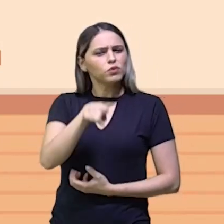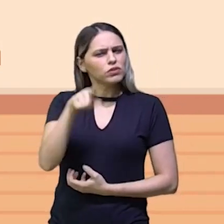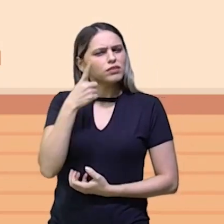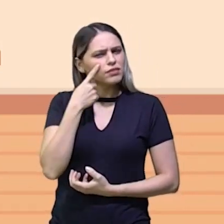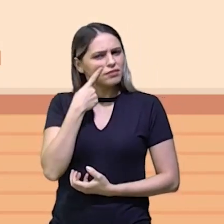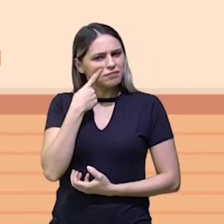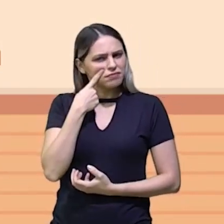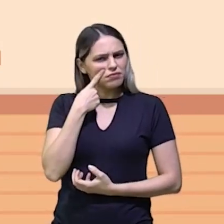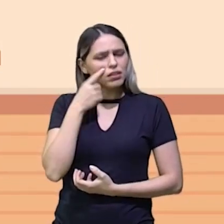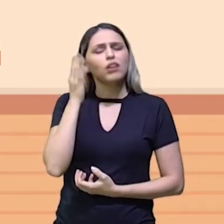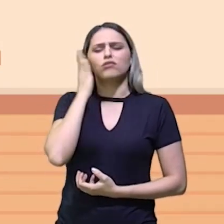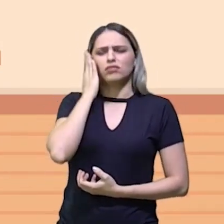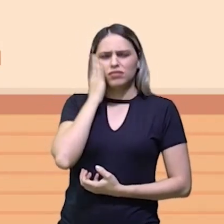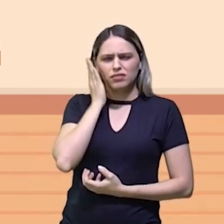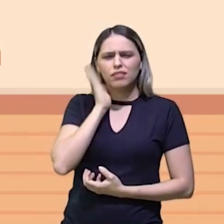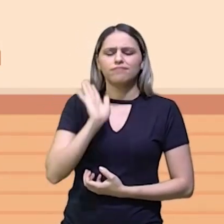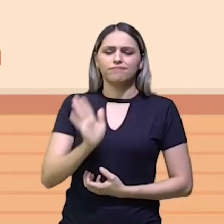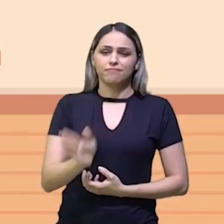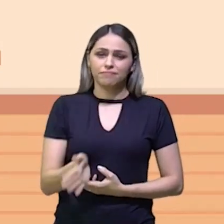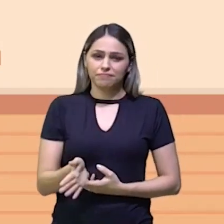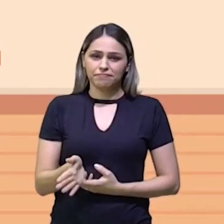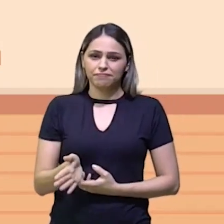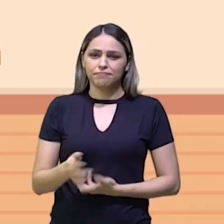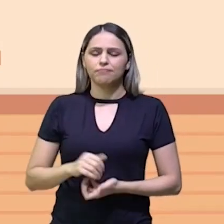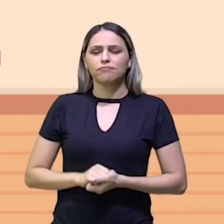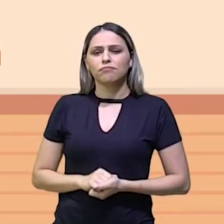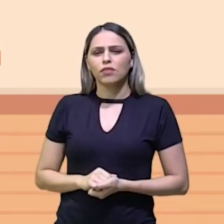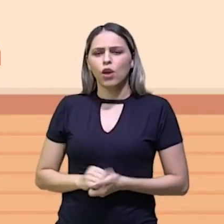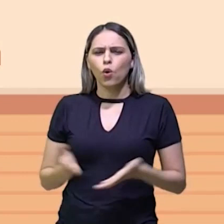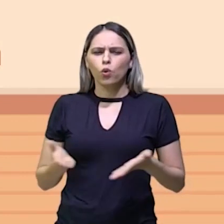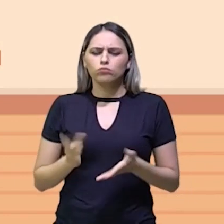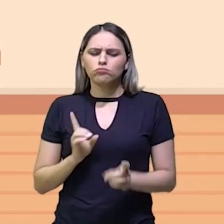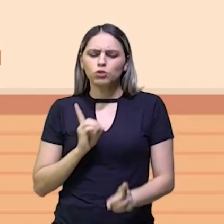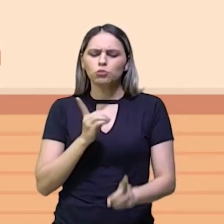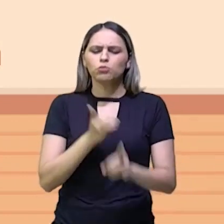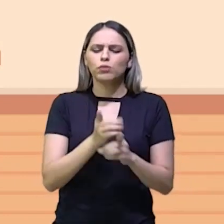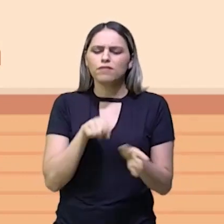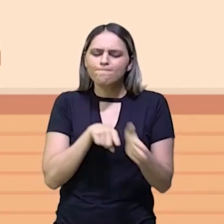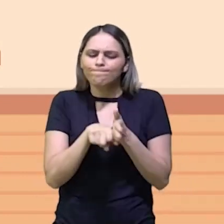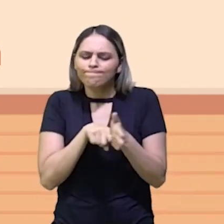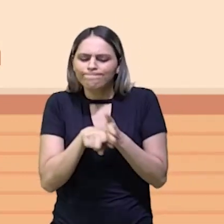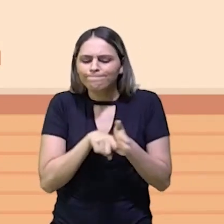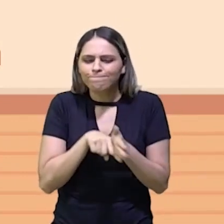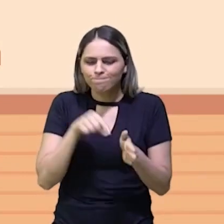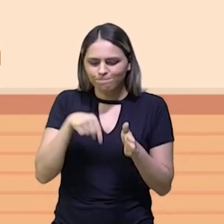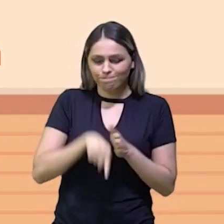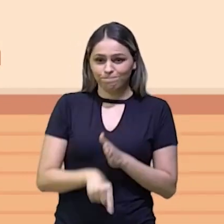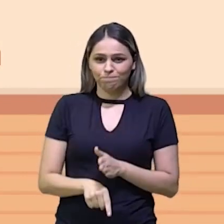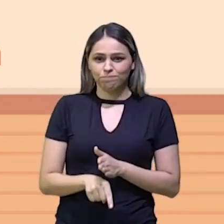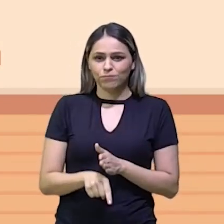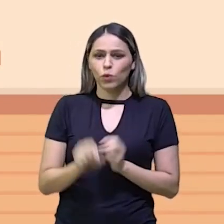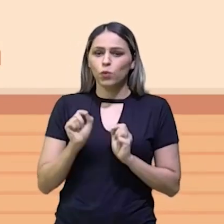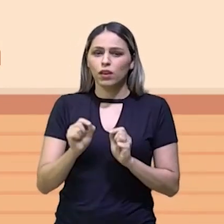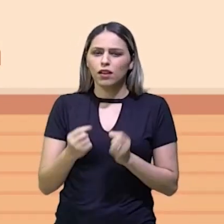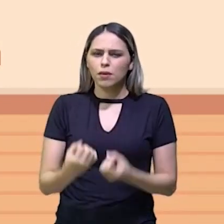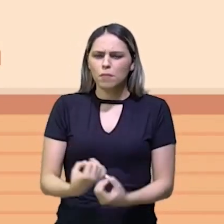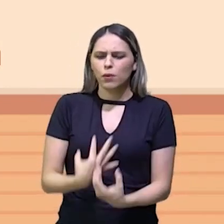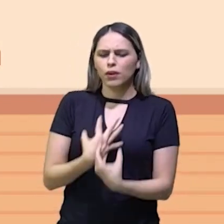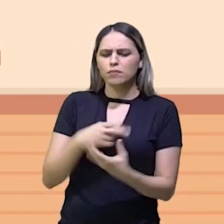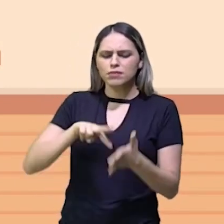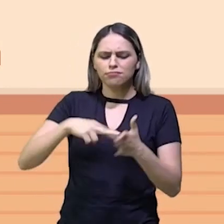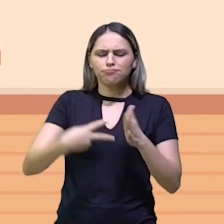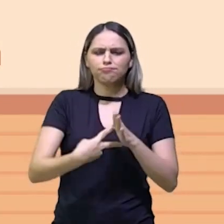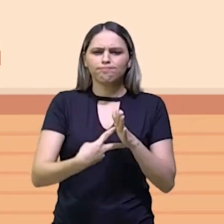viram um poema. Como nós vamos descobrir mais a fundo, um poema tenta nos deixar